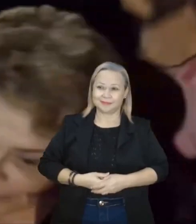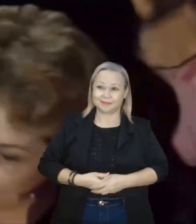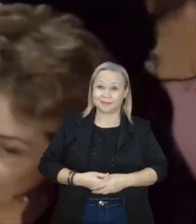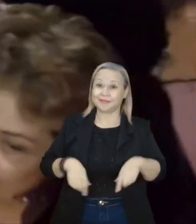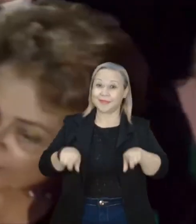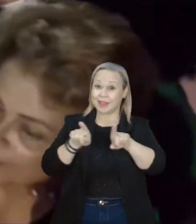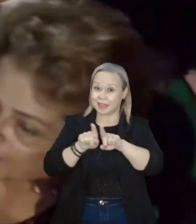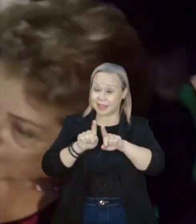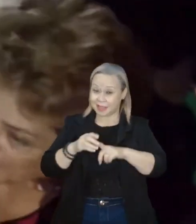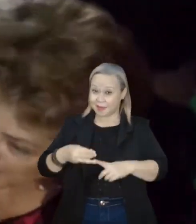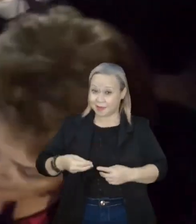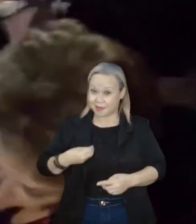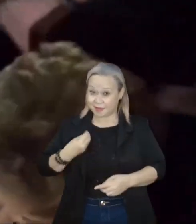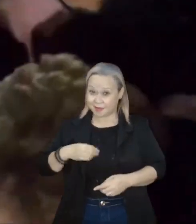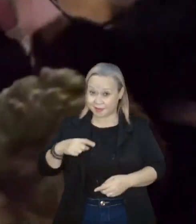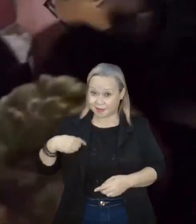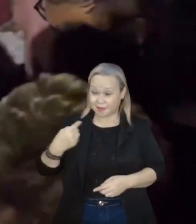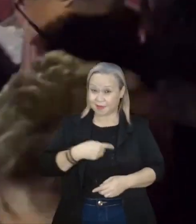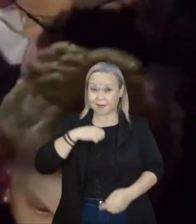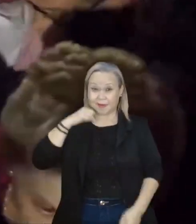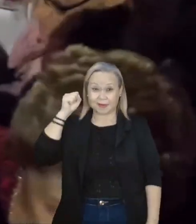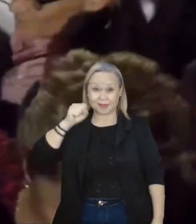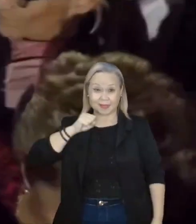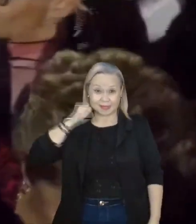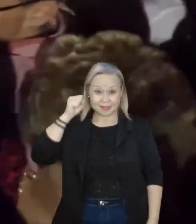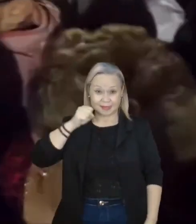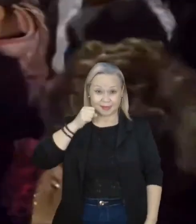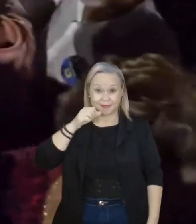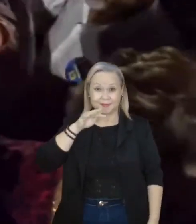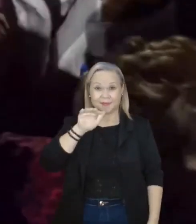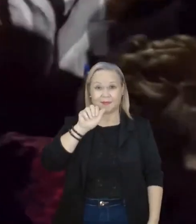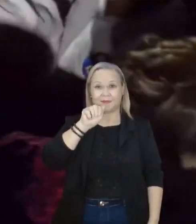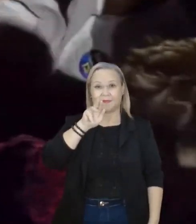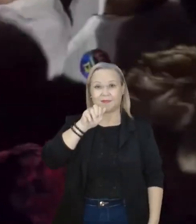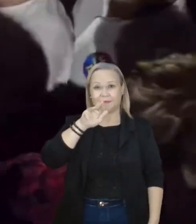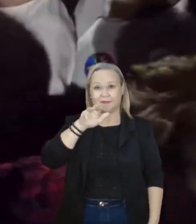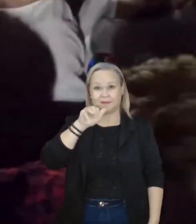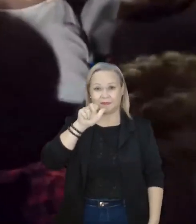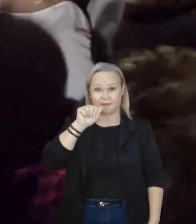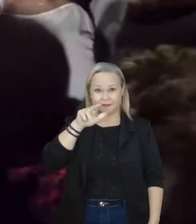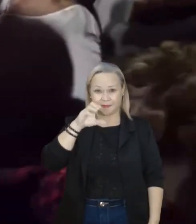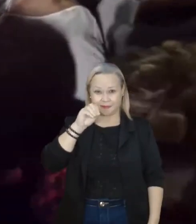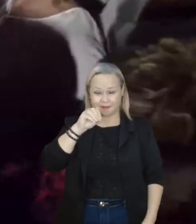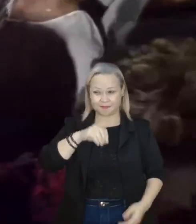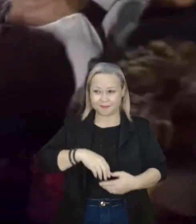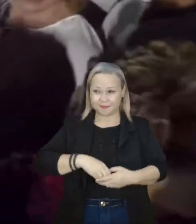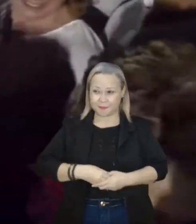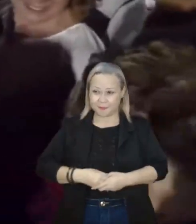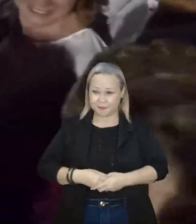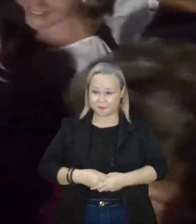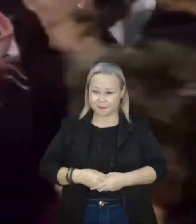Também está conosco o nosso senador Fabiano Contarato.